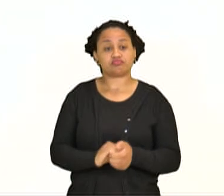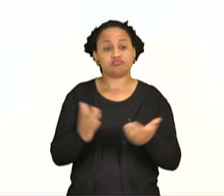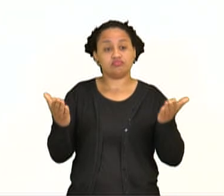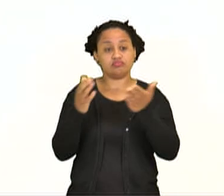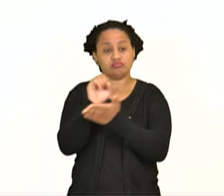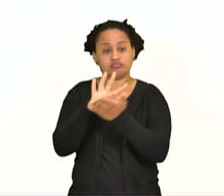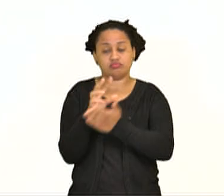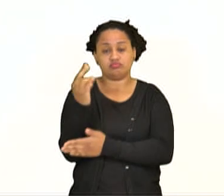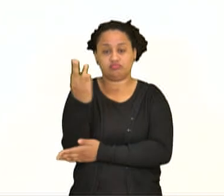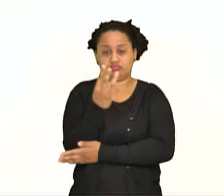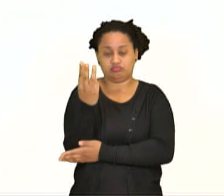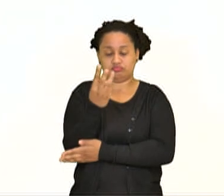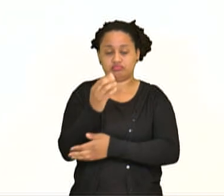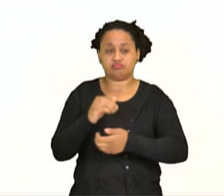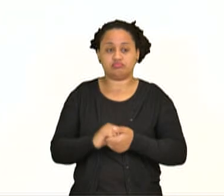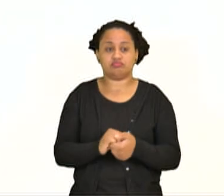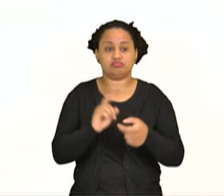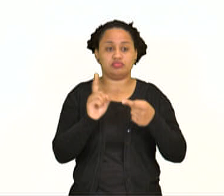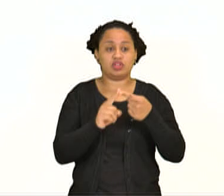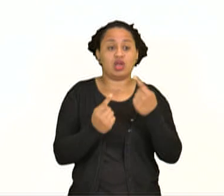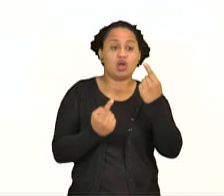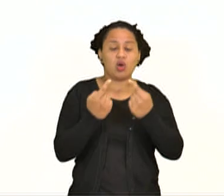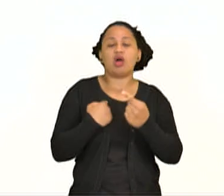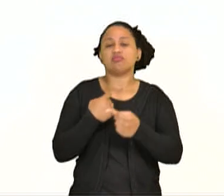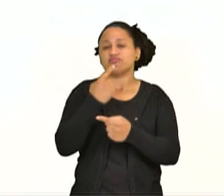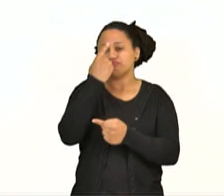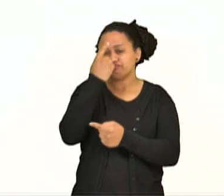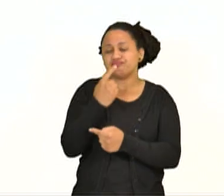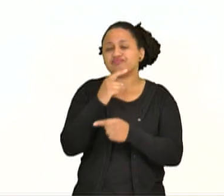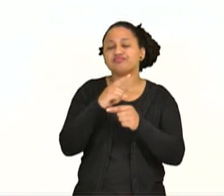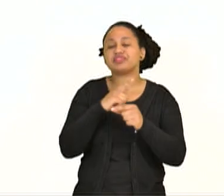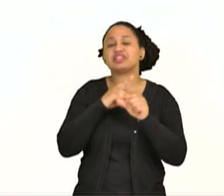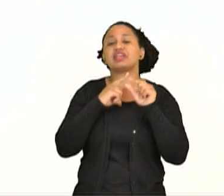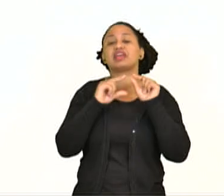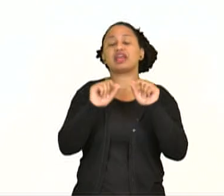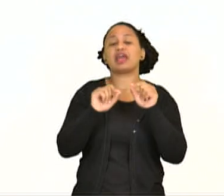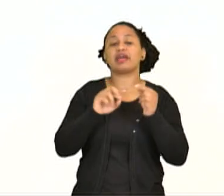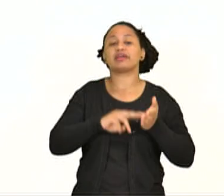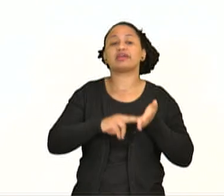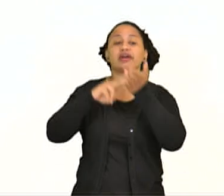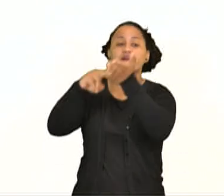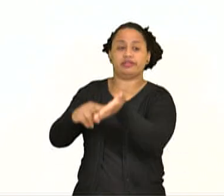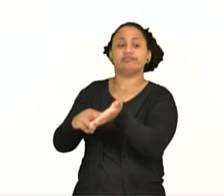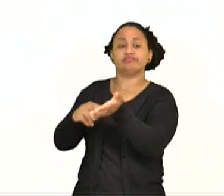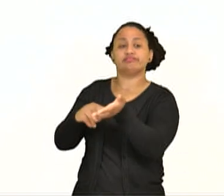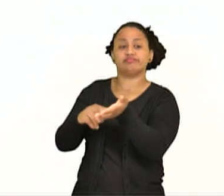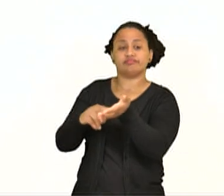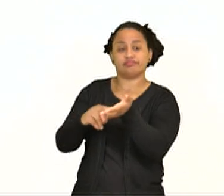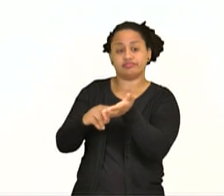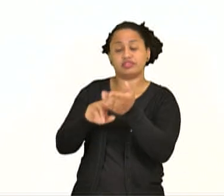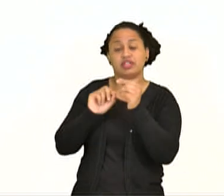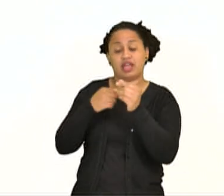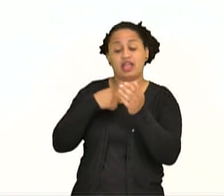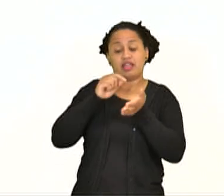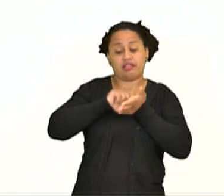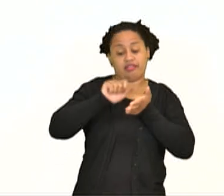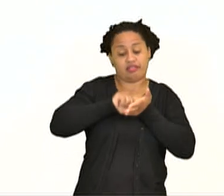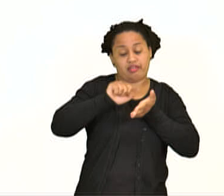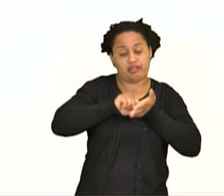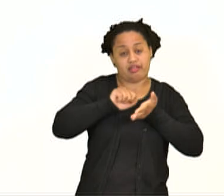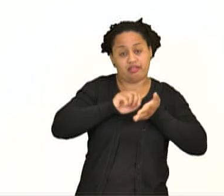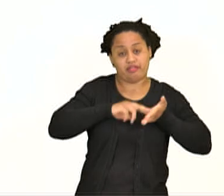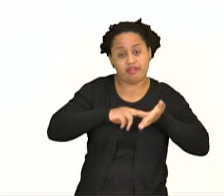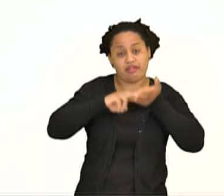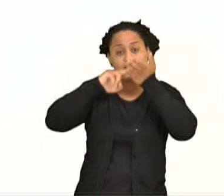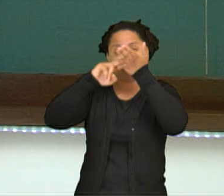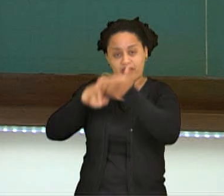terceira atividade. Qual é o perfil inicial do remetente desta carta? Lembrando que remetente é quem